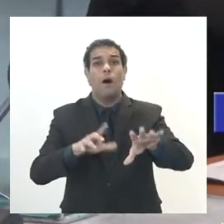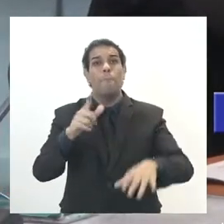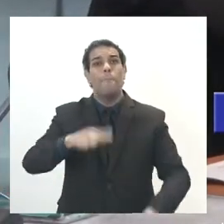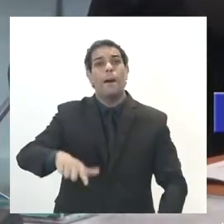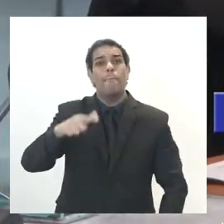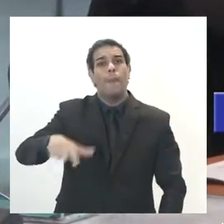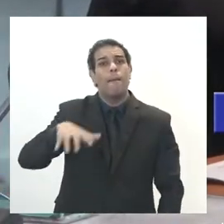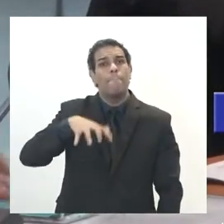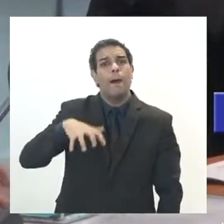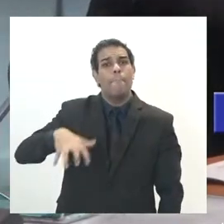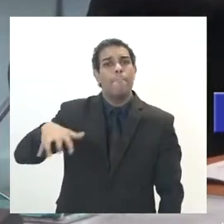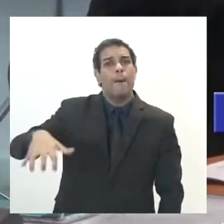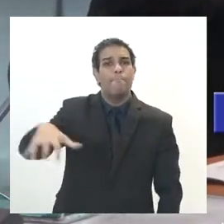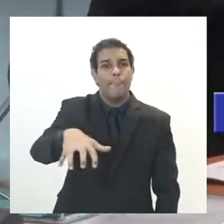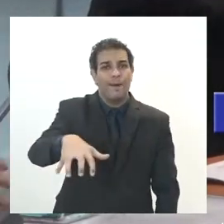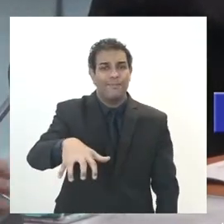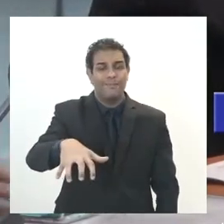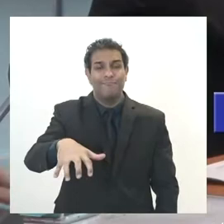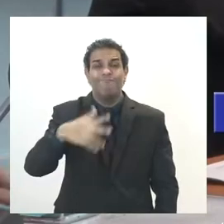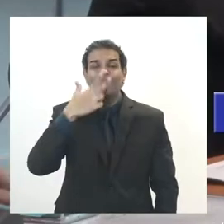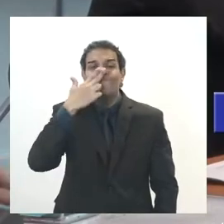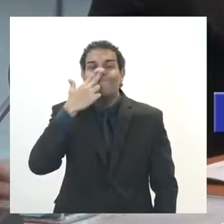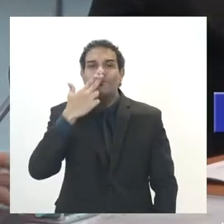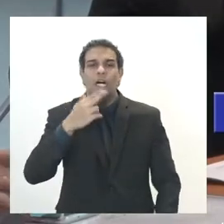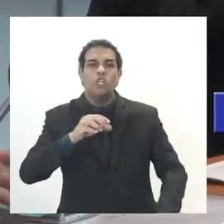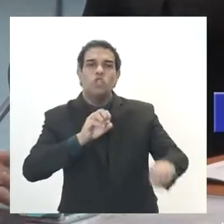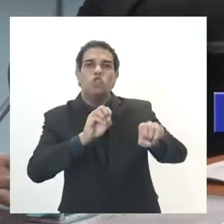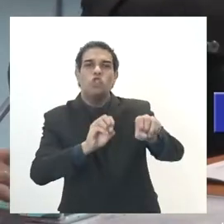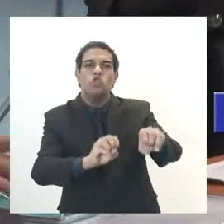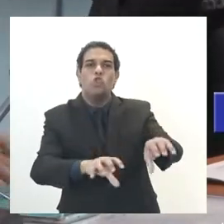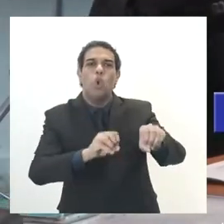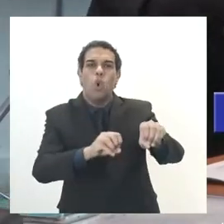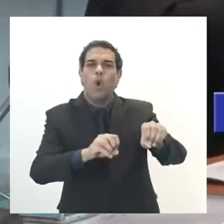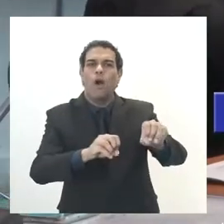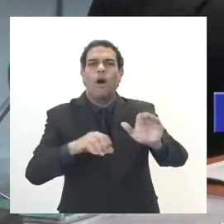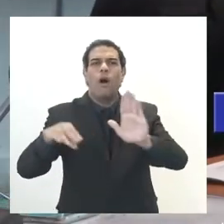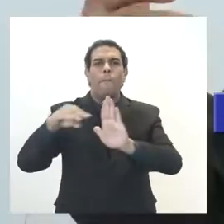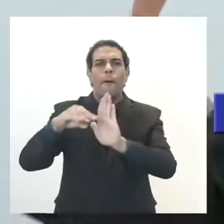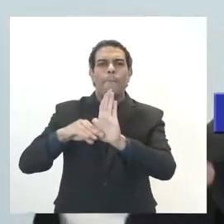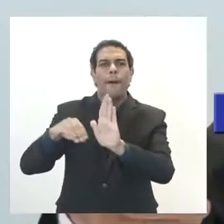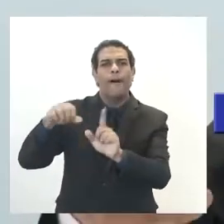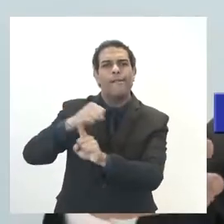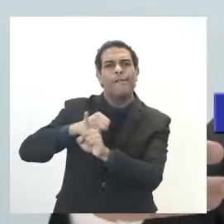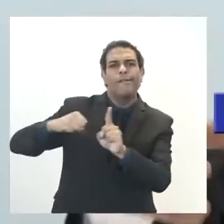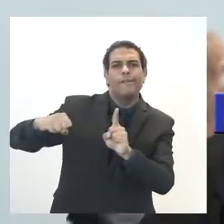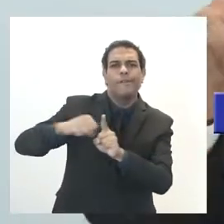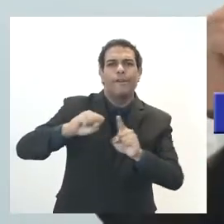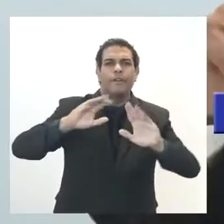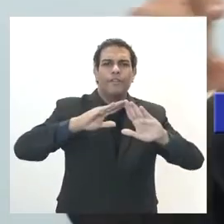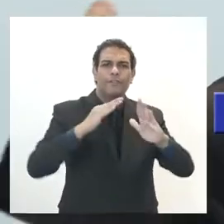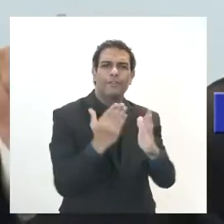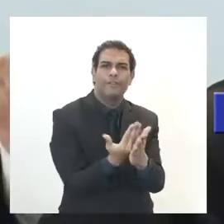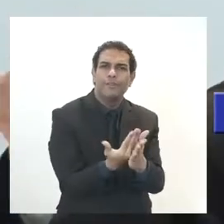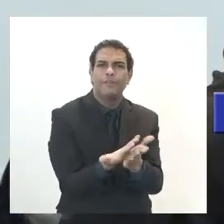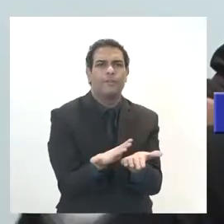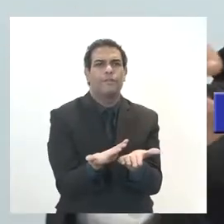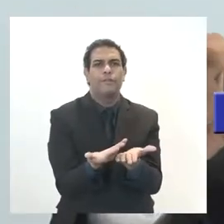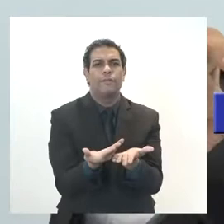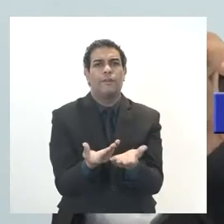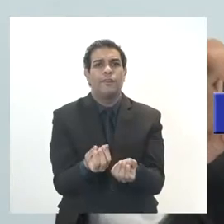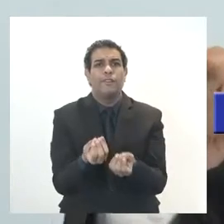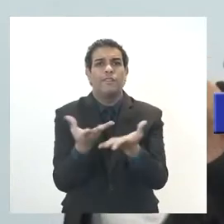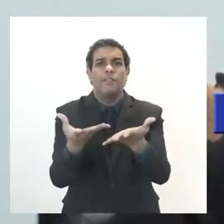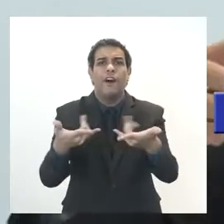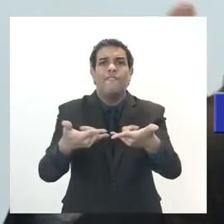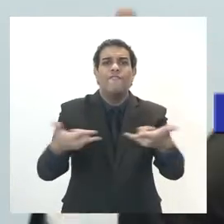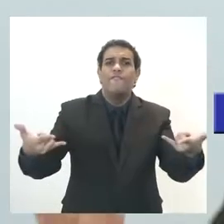setores nesse Digimon Ti Nos programas sociais agora de creche vão dar voucher